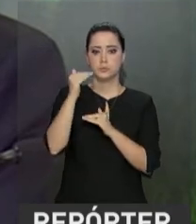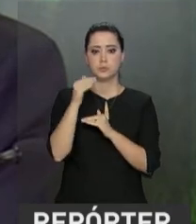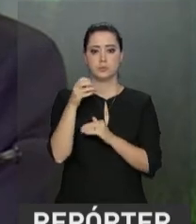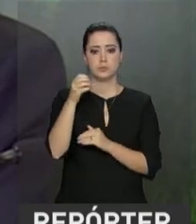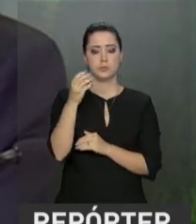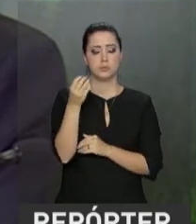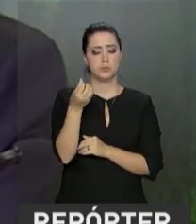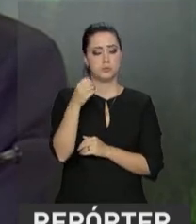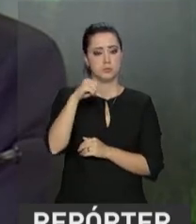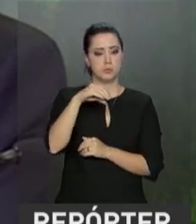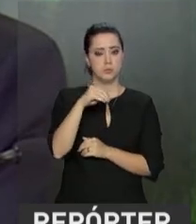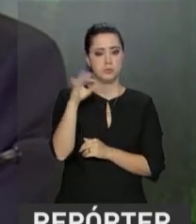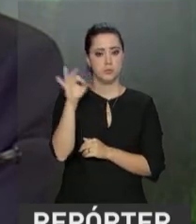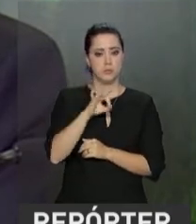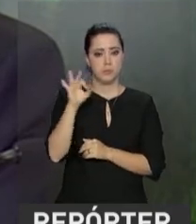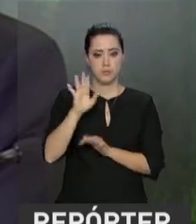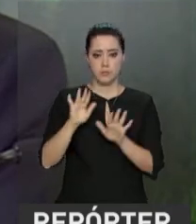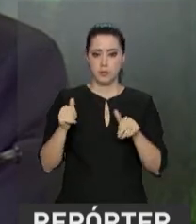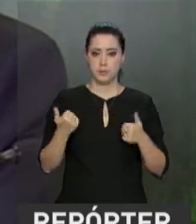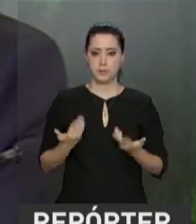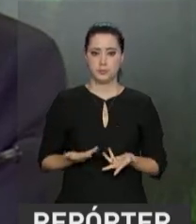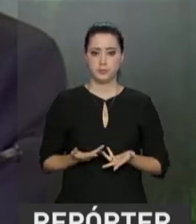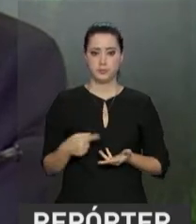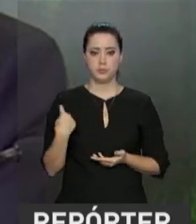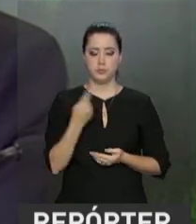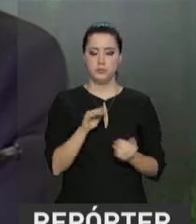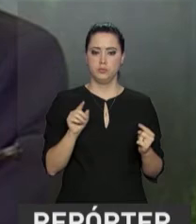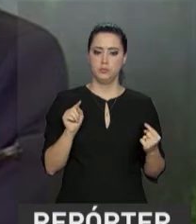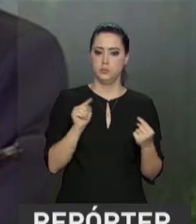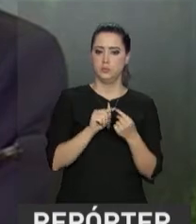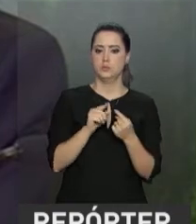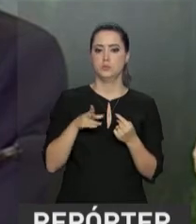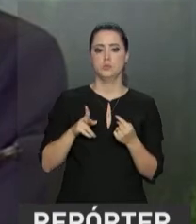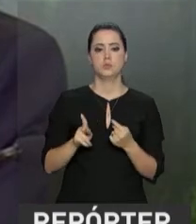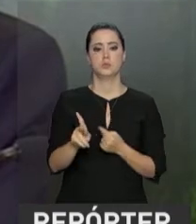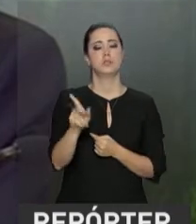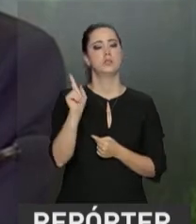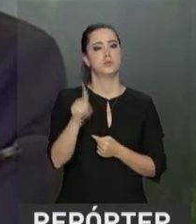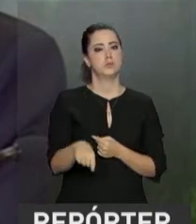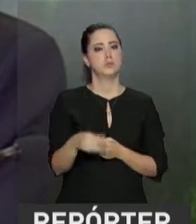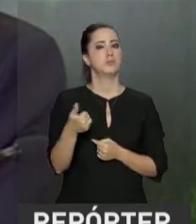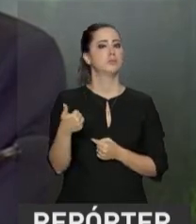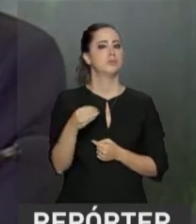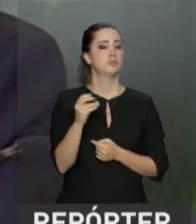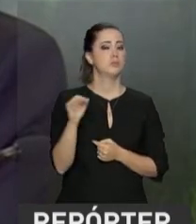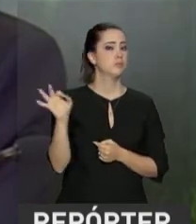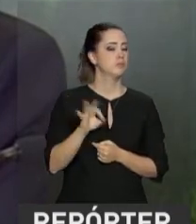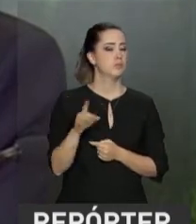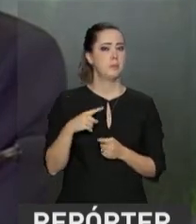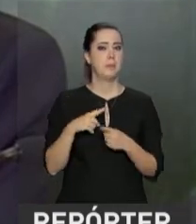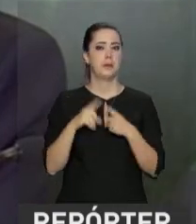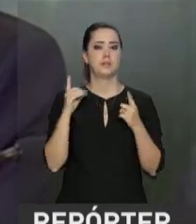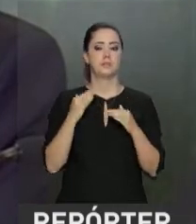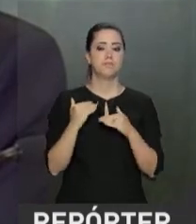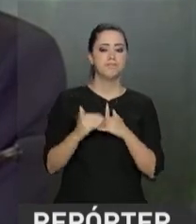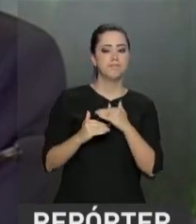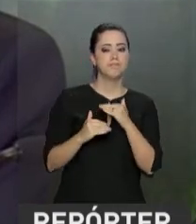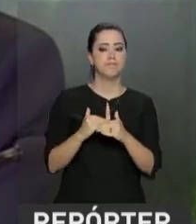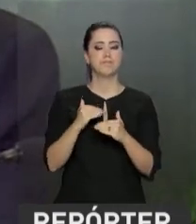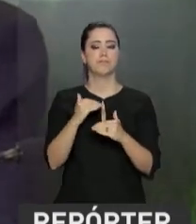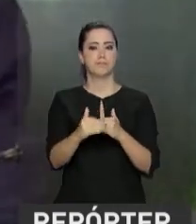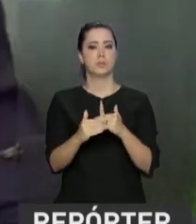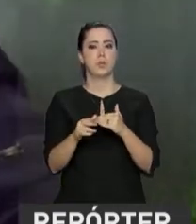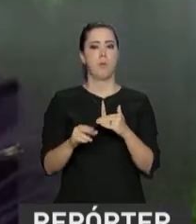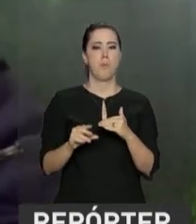90% então o nosso objetivo sempre será 100% mas cada ano se nós avançarmos